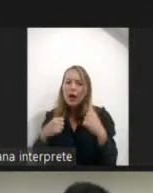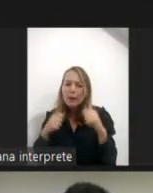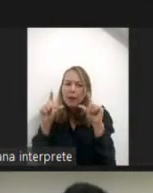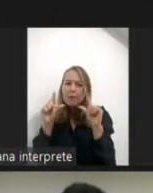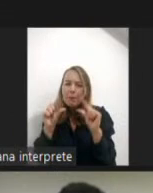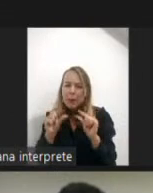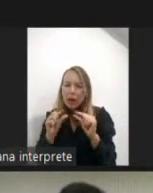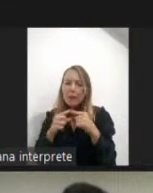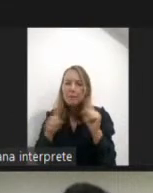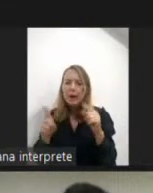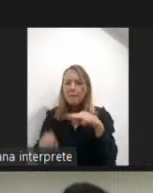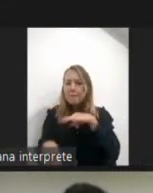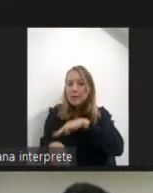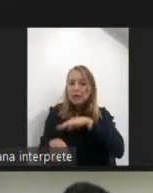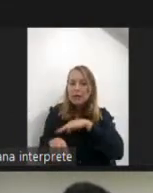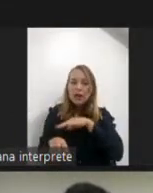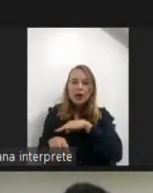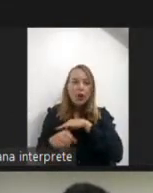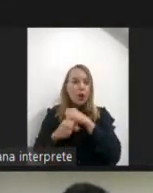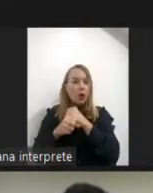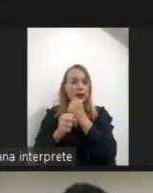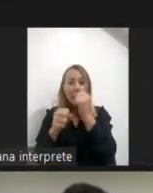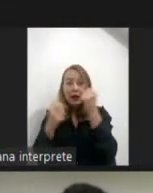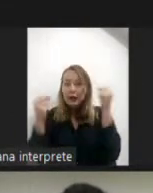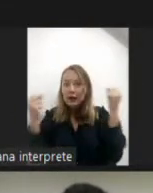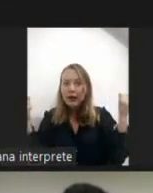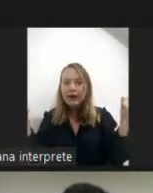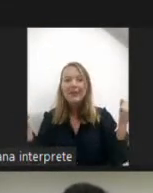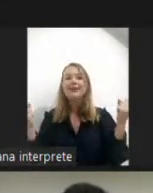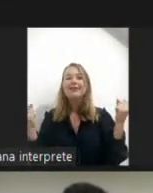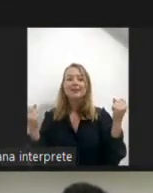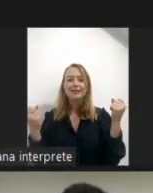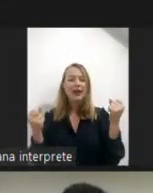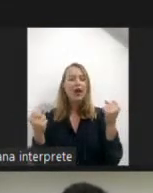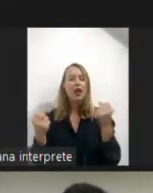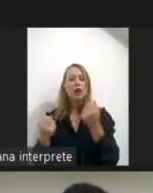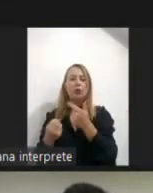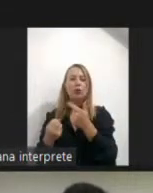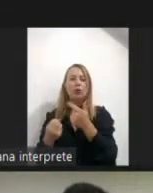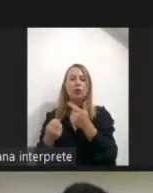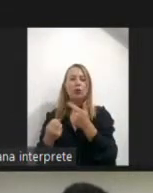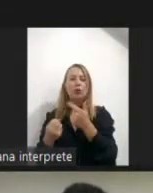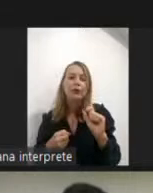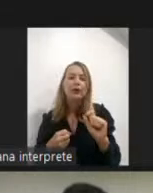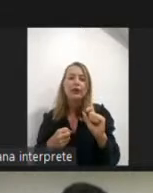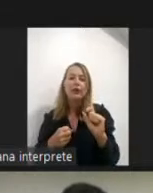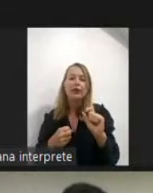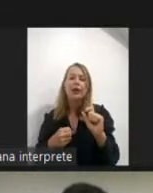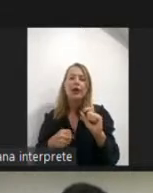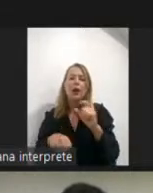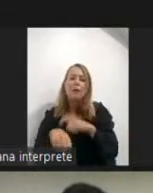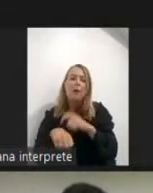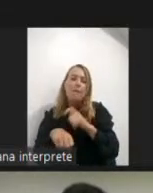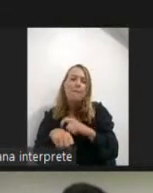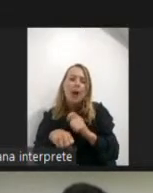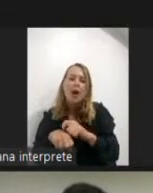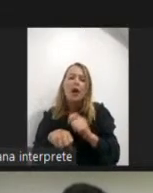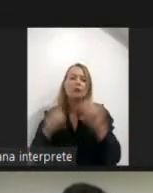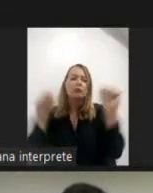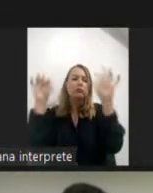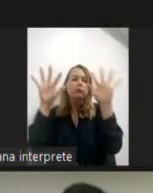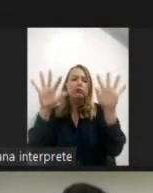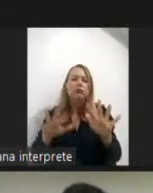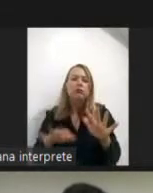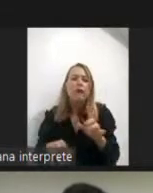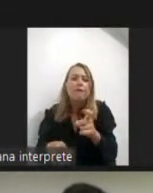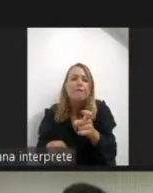grande misericórdia, ele não se submeteu ao juízo da intempérie, da neve, mas ele foi lá